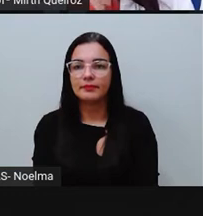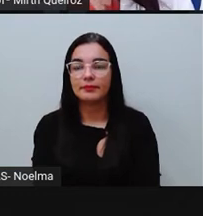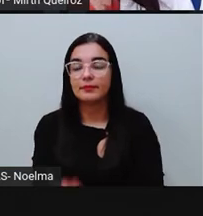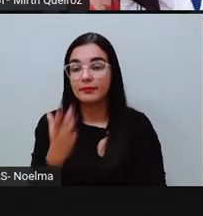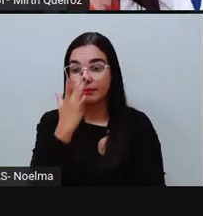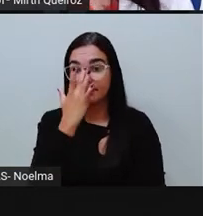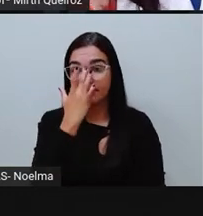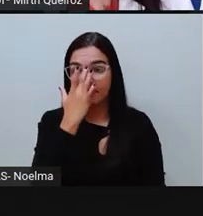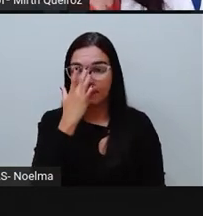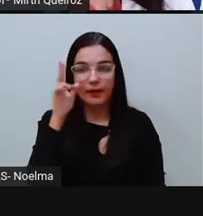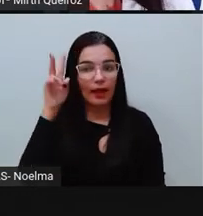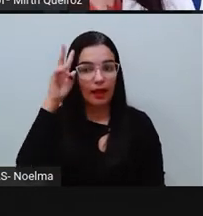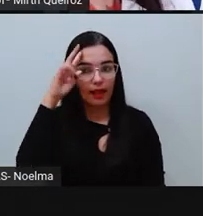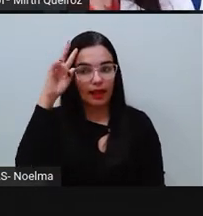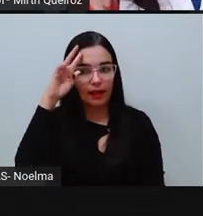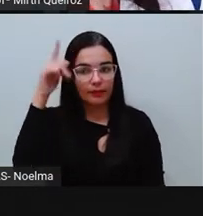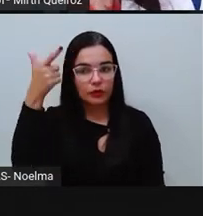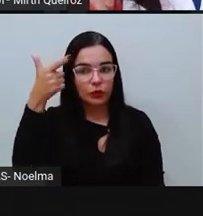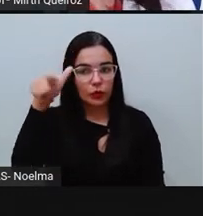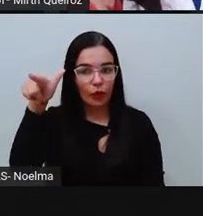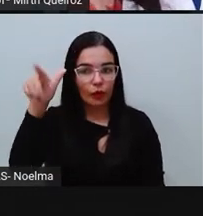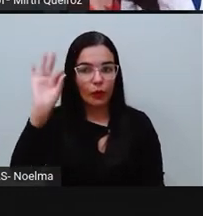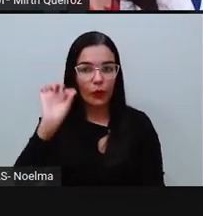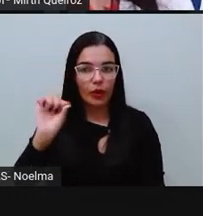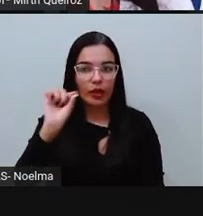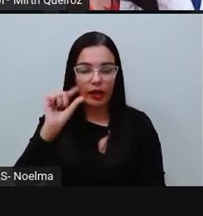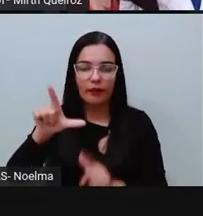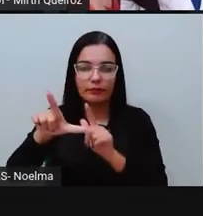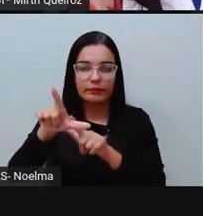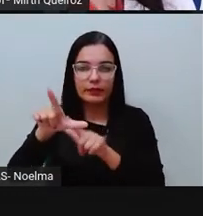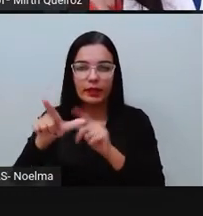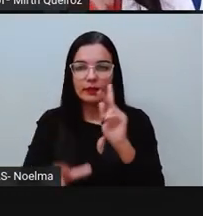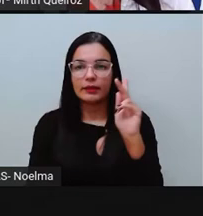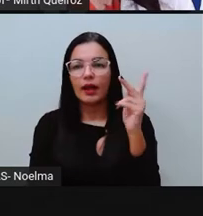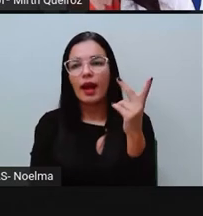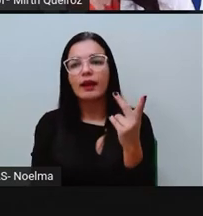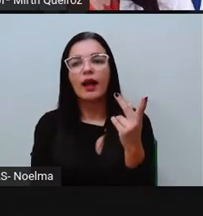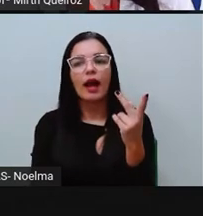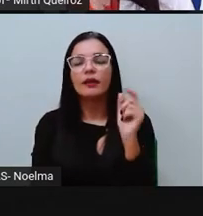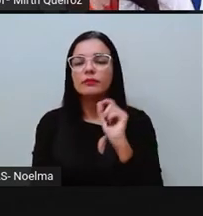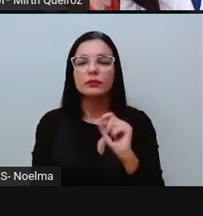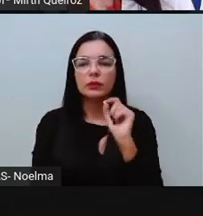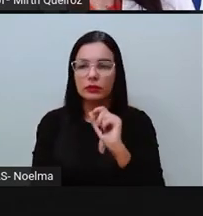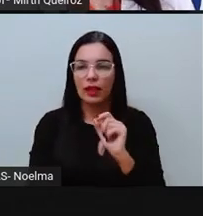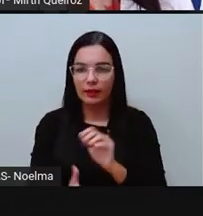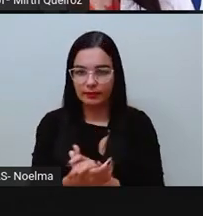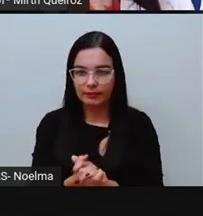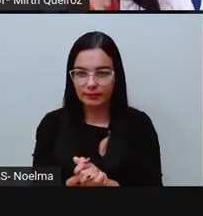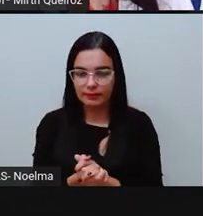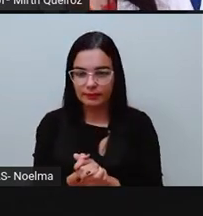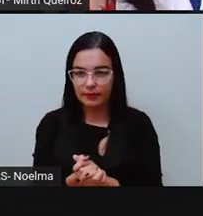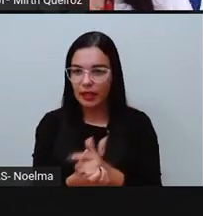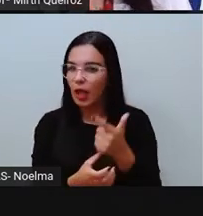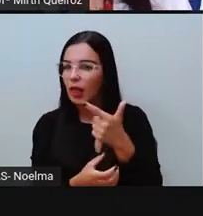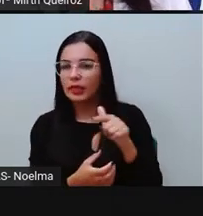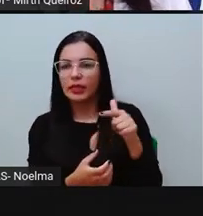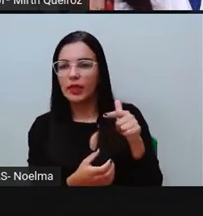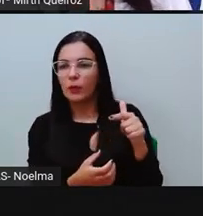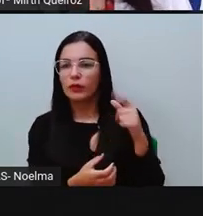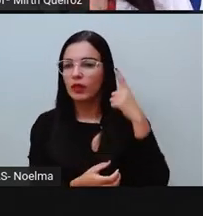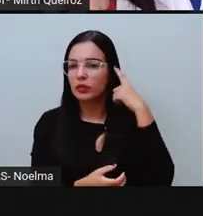Vamos aqui relembrar sobre a letra H. A letra H, ela não tem